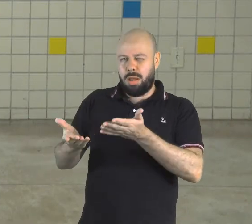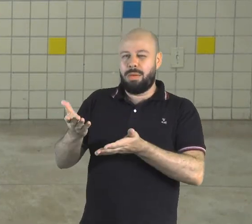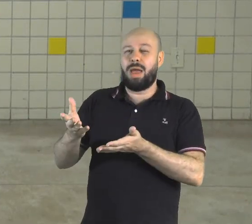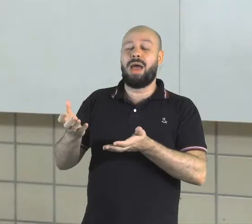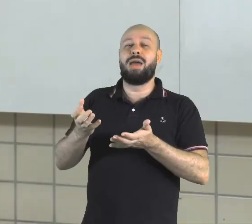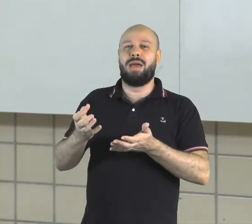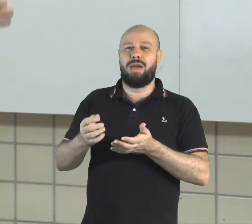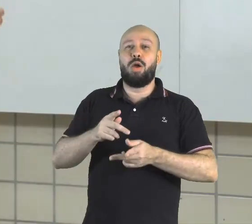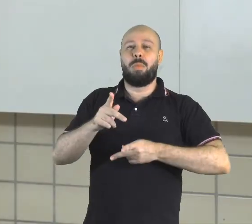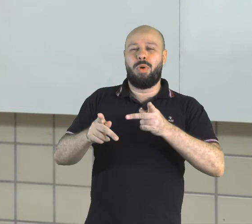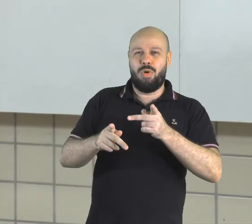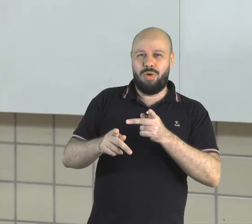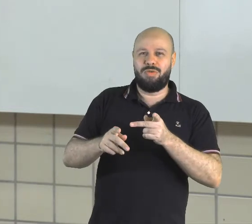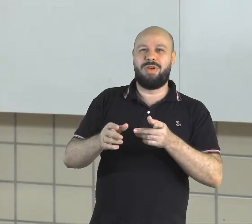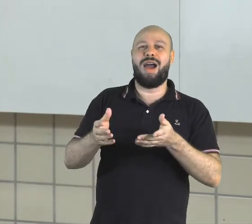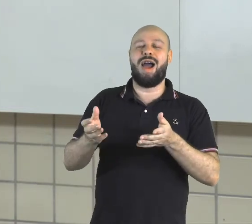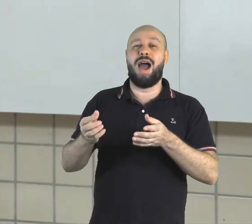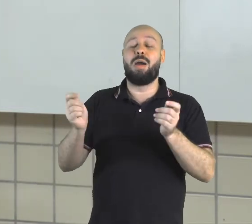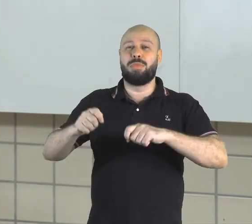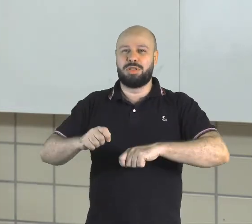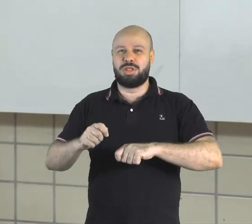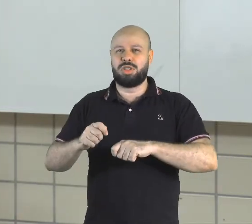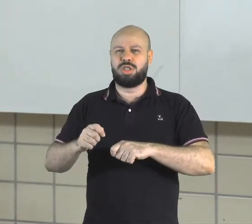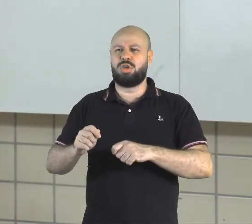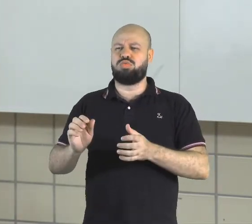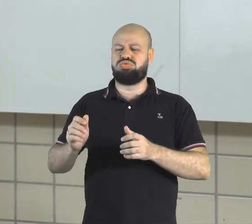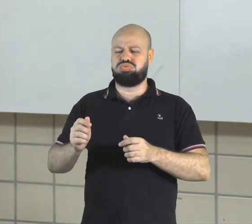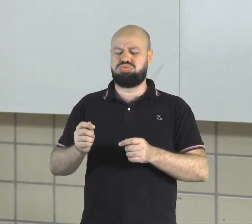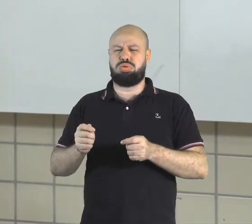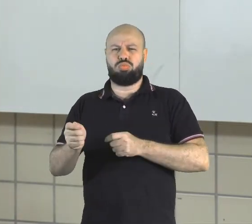civil voltasse para o poder? Pronto.